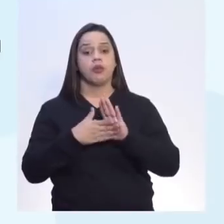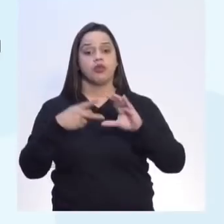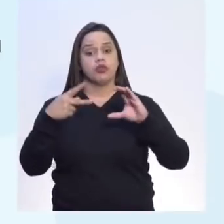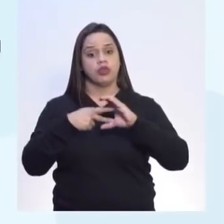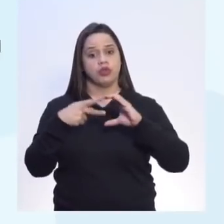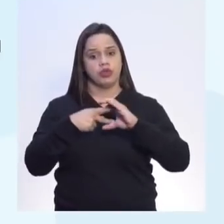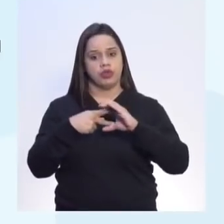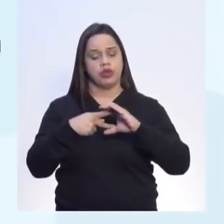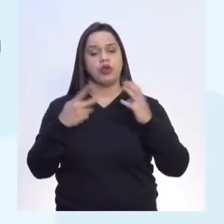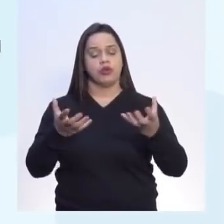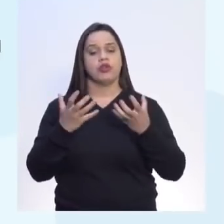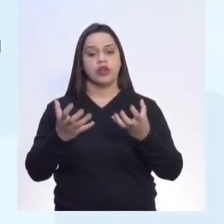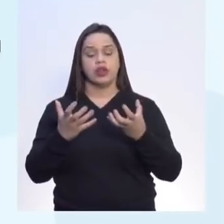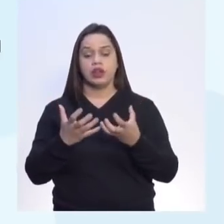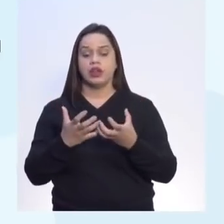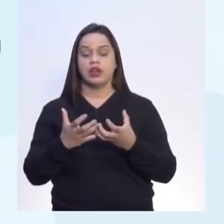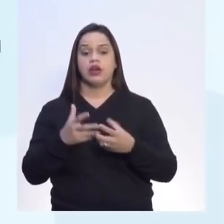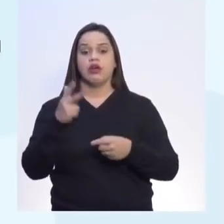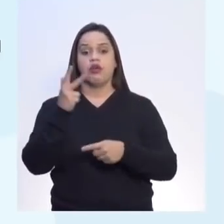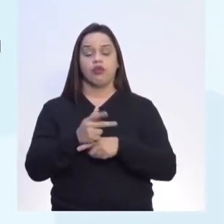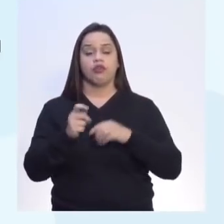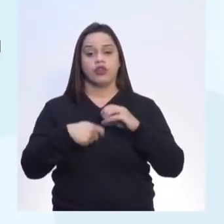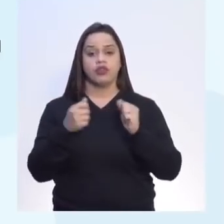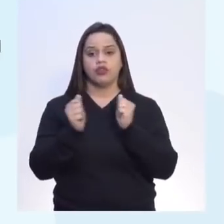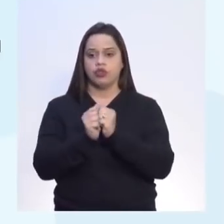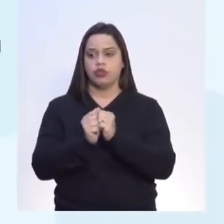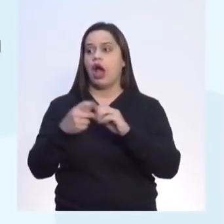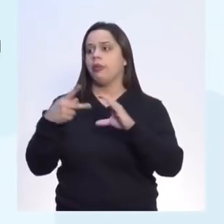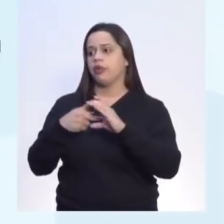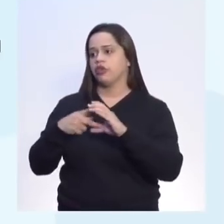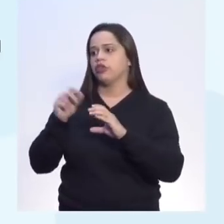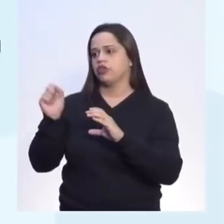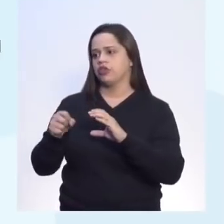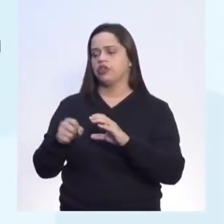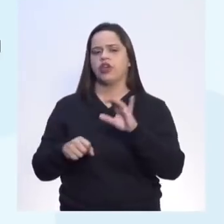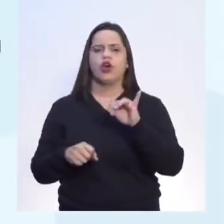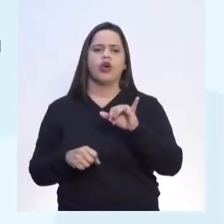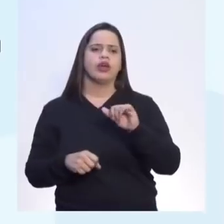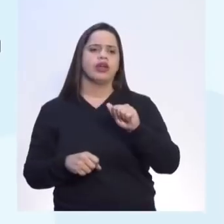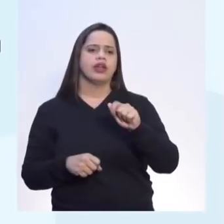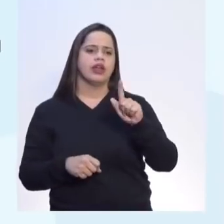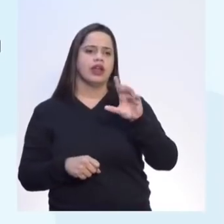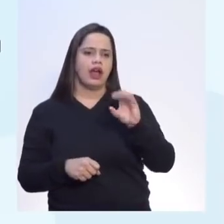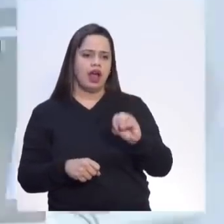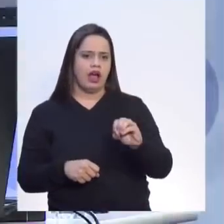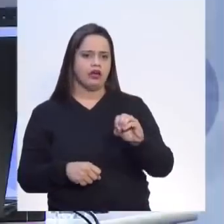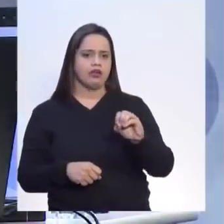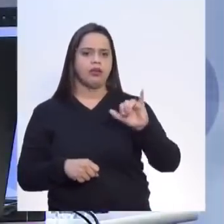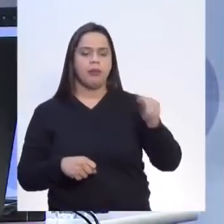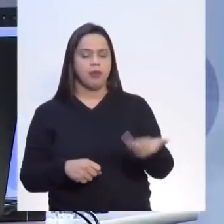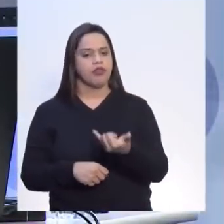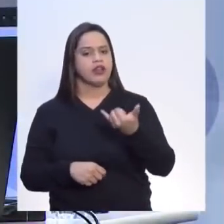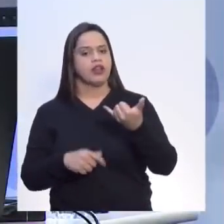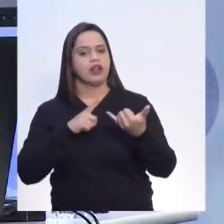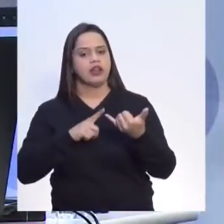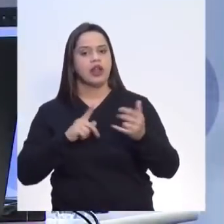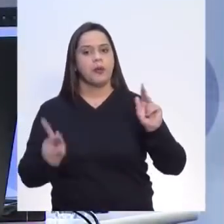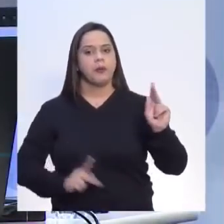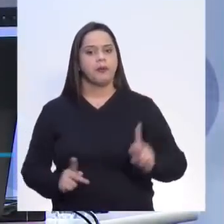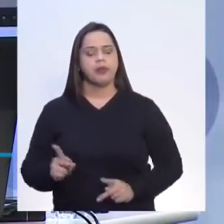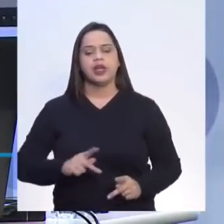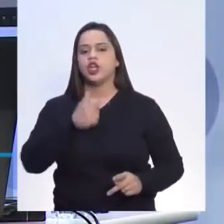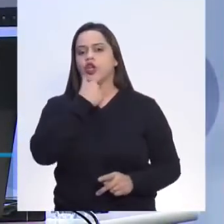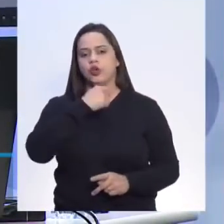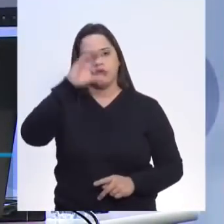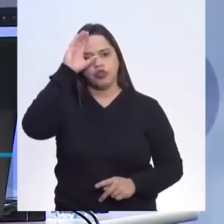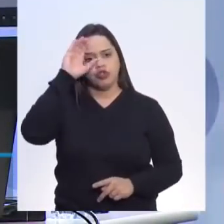Queria muito ver esse vídeo com a família. O podcast chegou, né? Ô, Iago, você podia aproveitar que tem seu primo, seu irmão, sua tia,